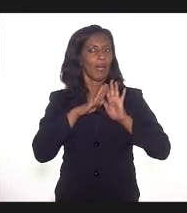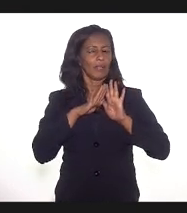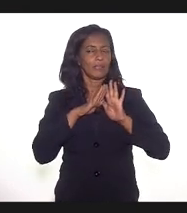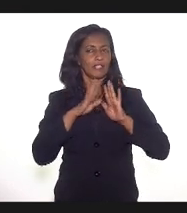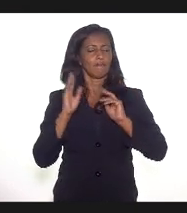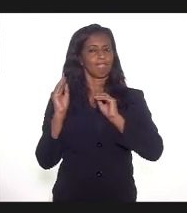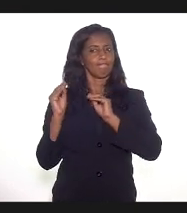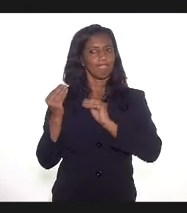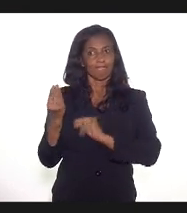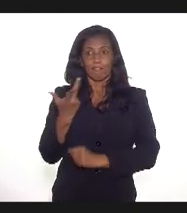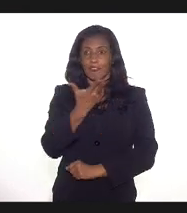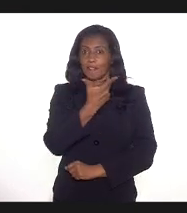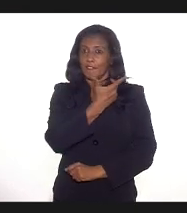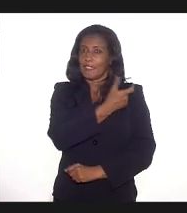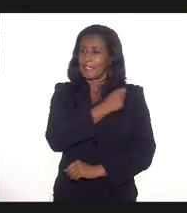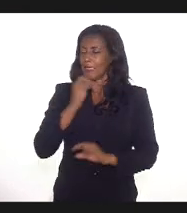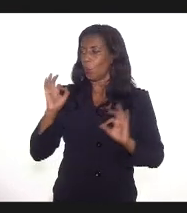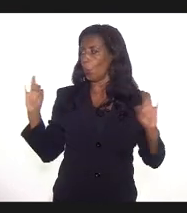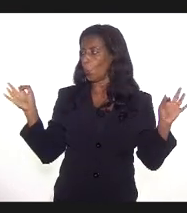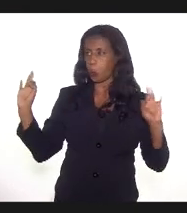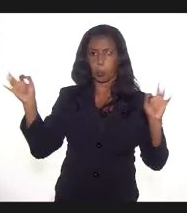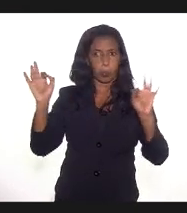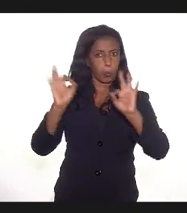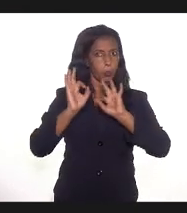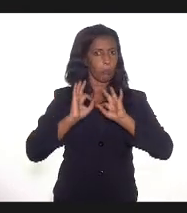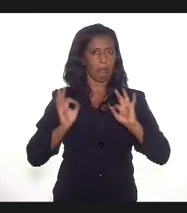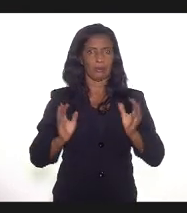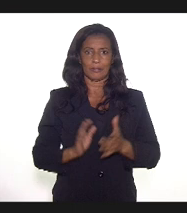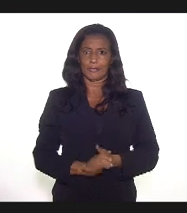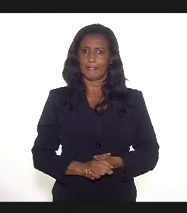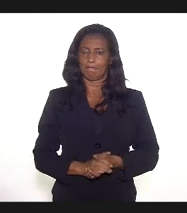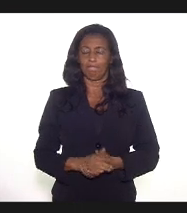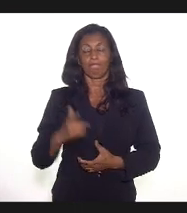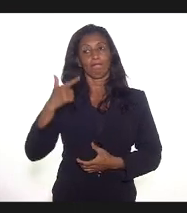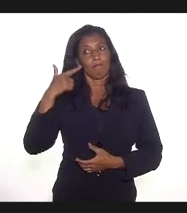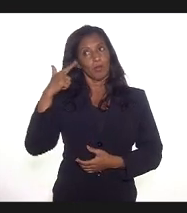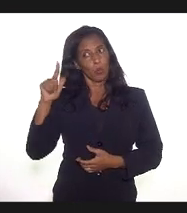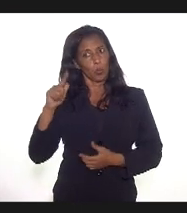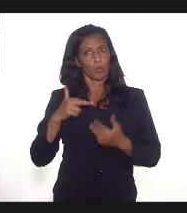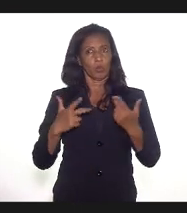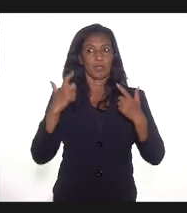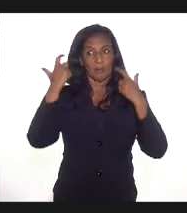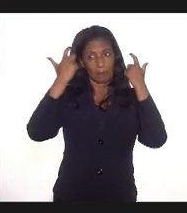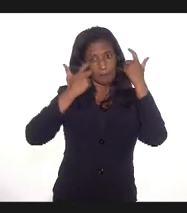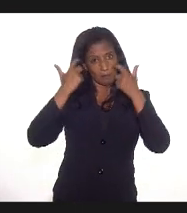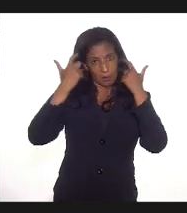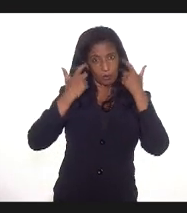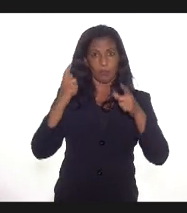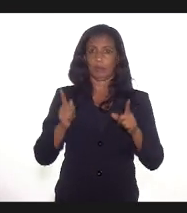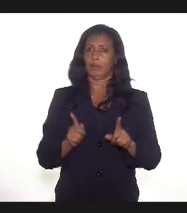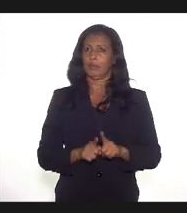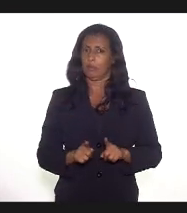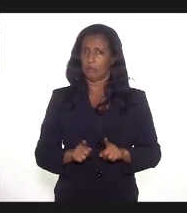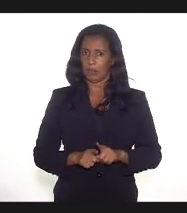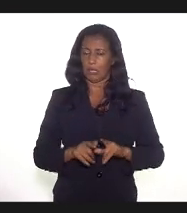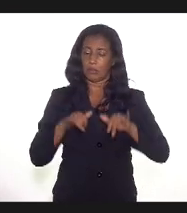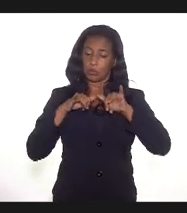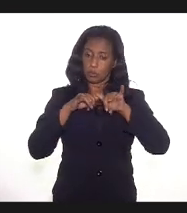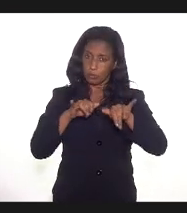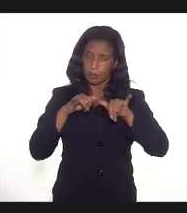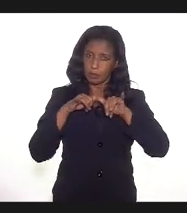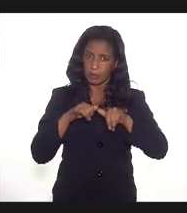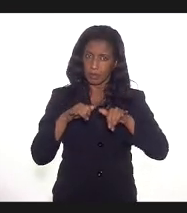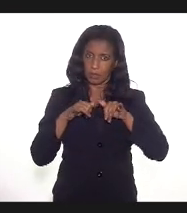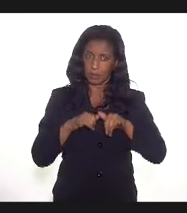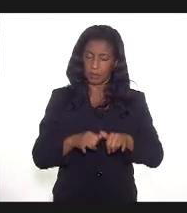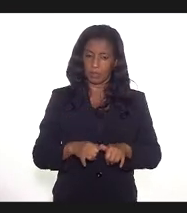falam, mas a gente não, nenhum de nós fomos vacinados. Então, é outra coisa que preocupa muito a gente, essa questão dos supermercados.